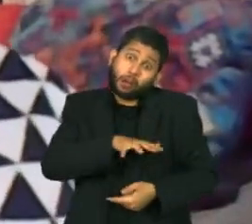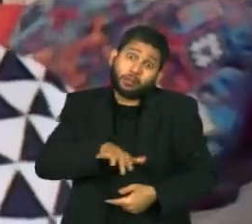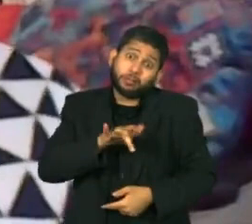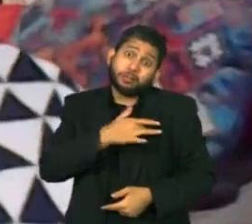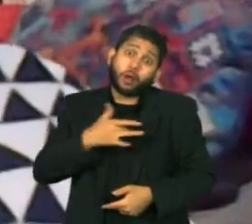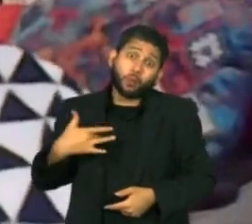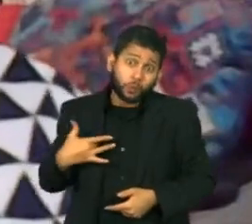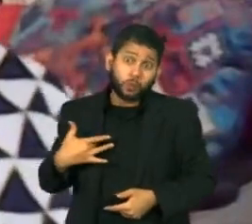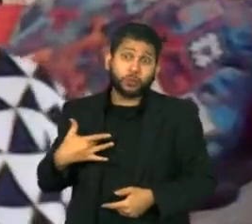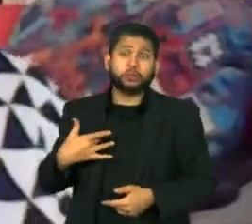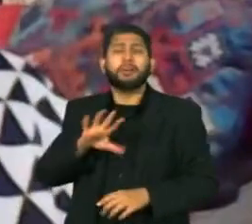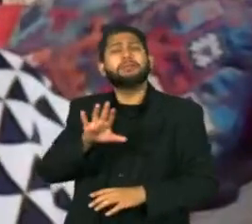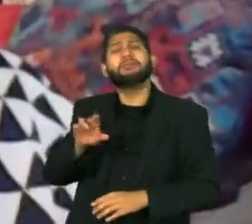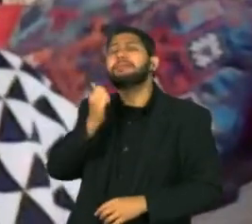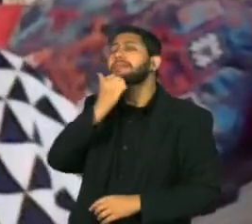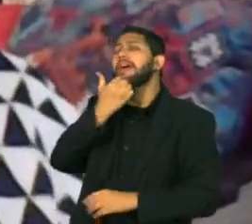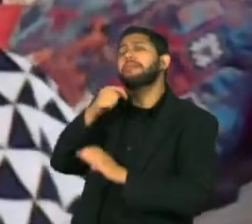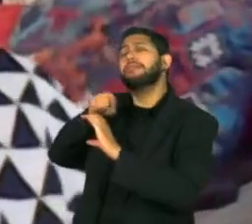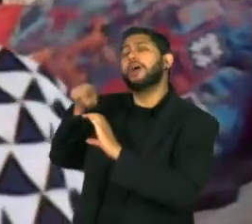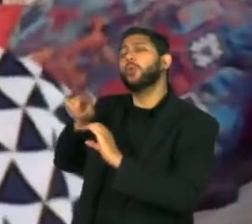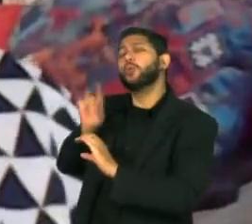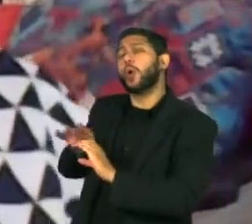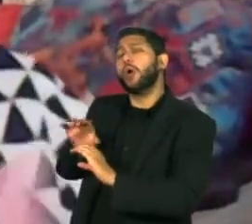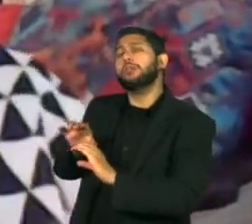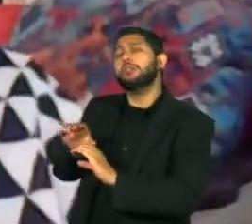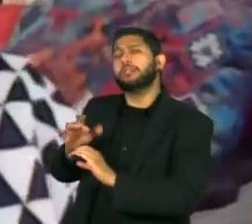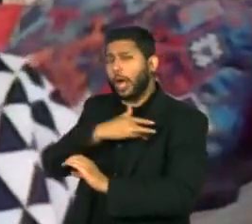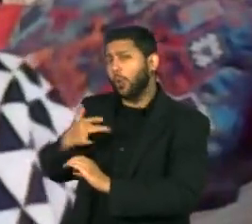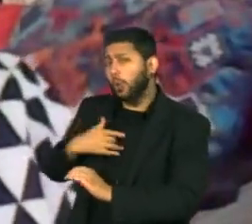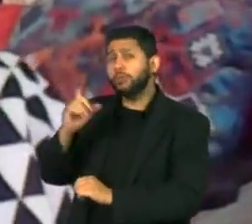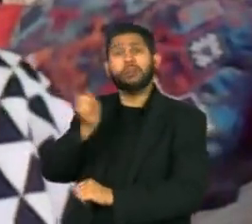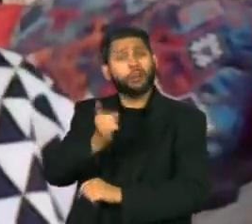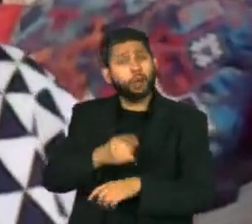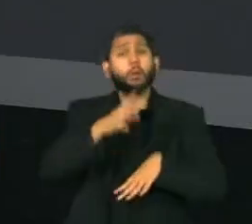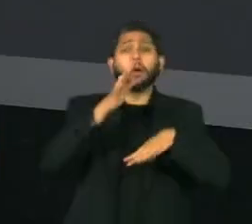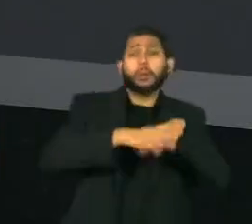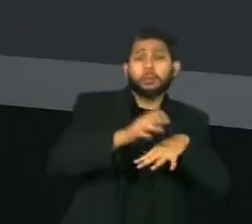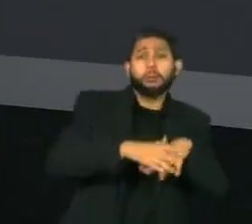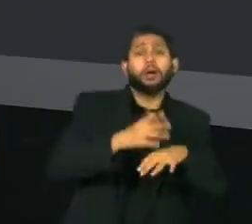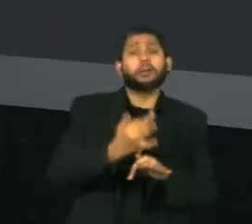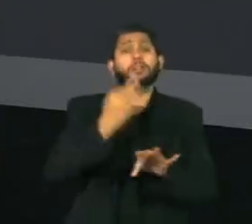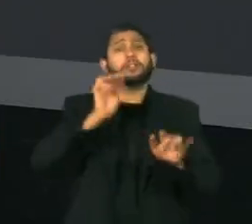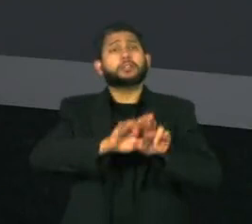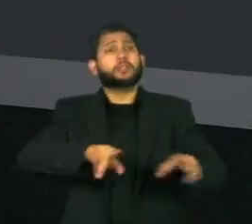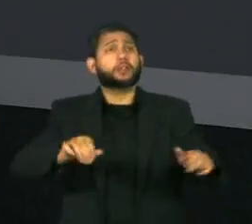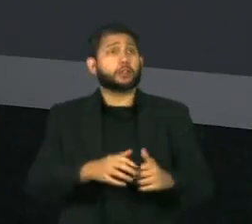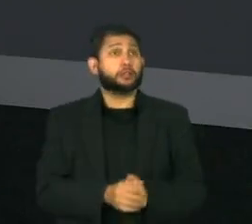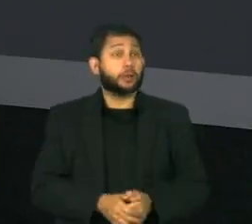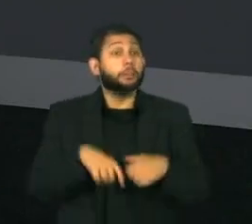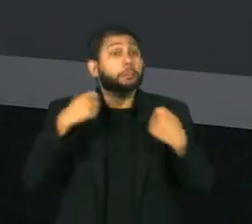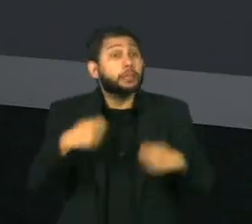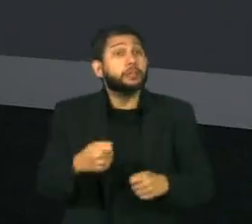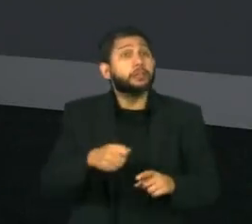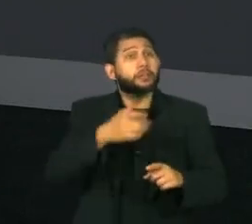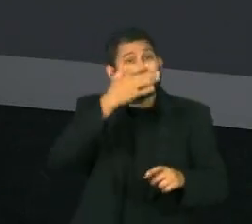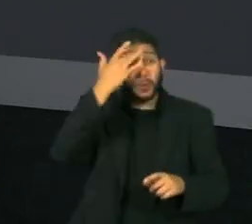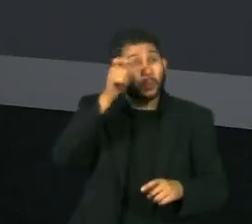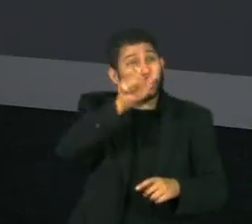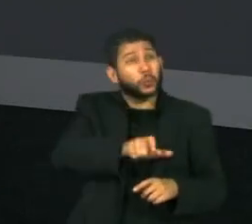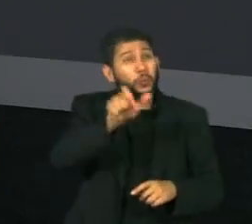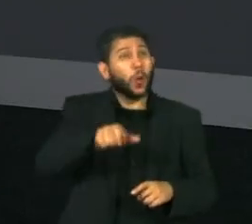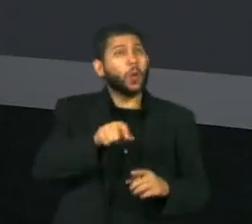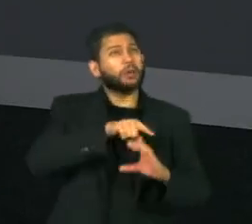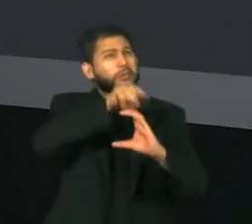Mas ciência não é só saúde, né? Ciência é física, matemática. Esse reconhecimento da